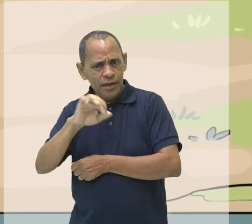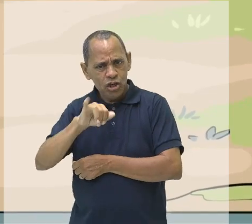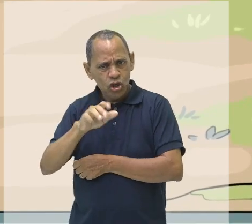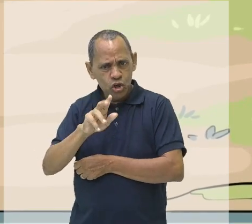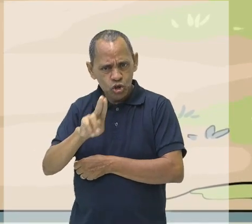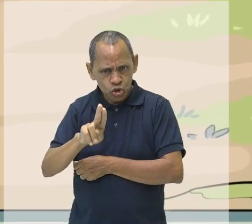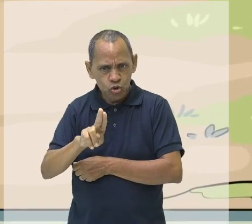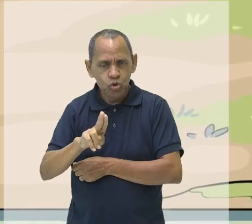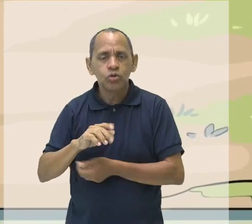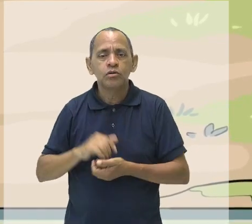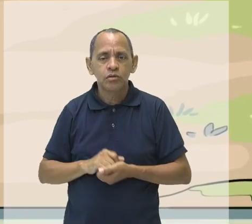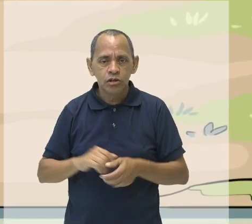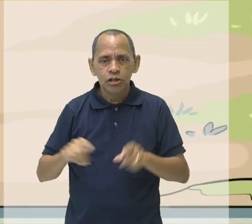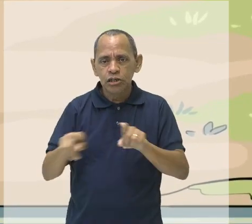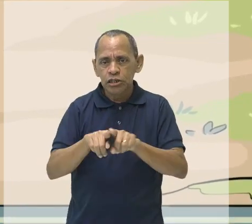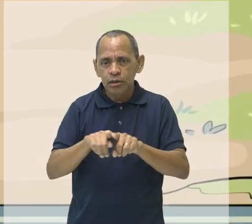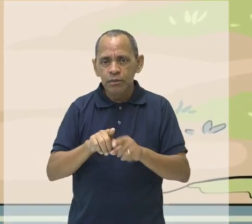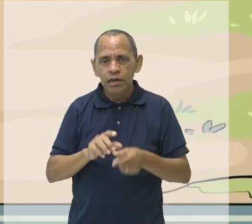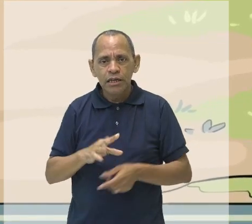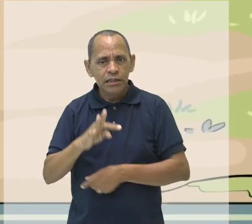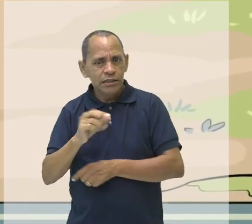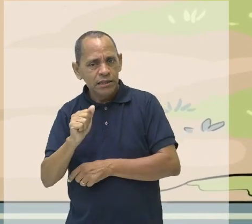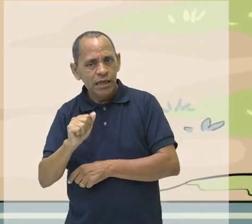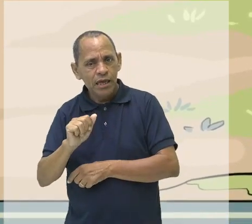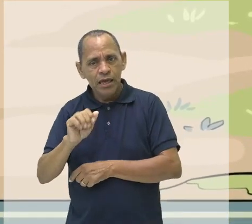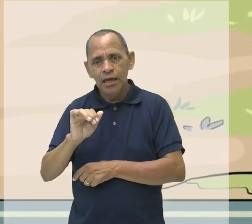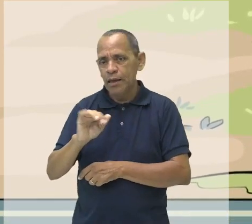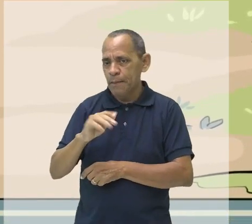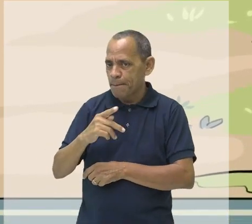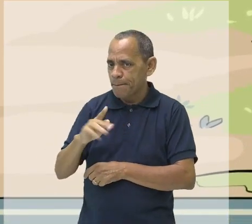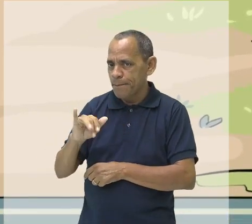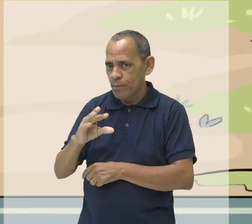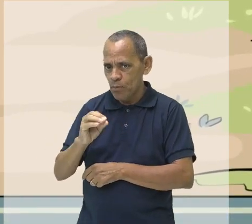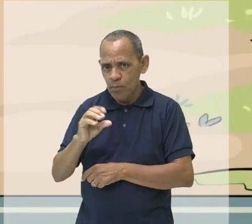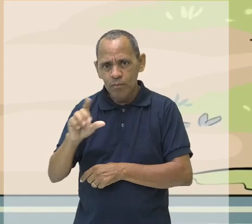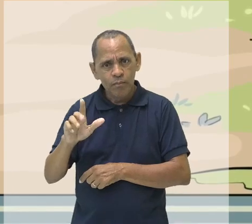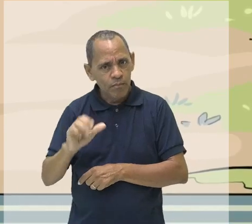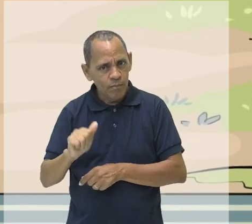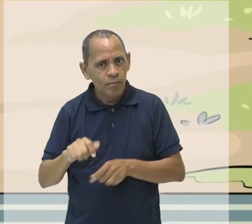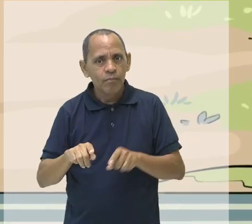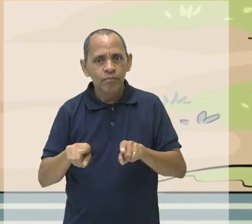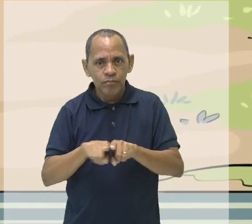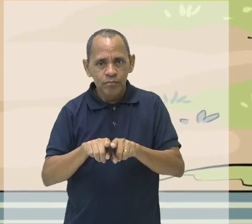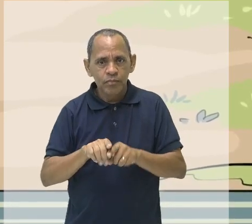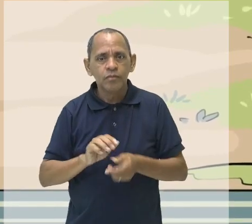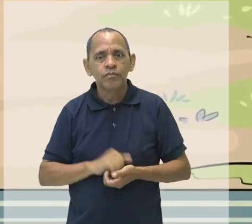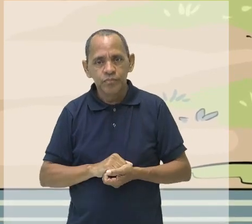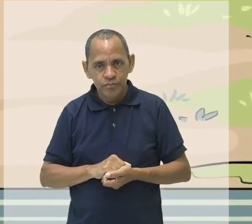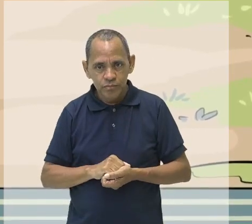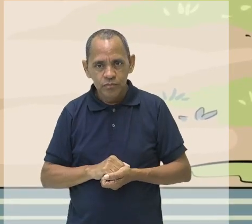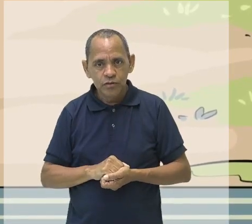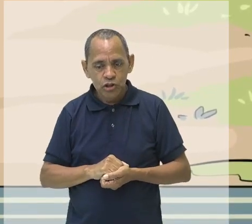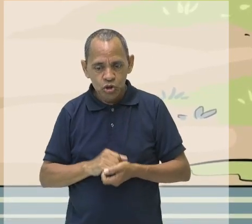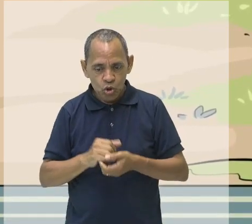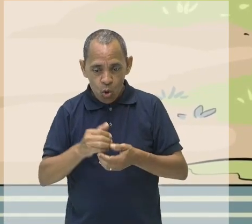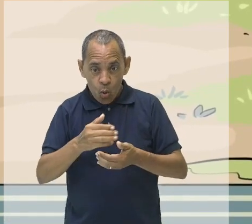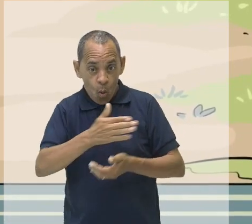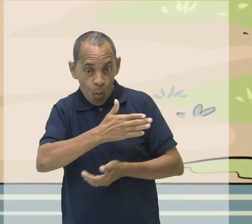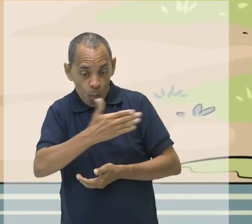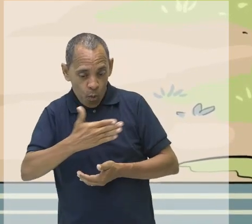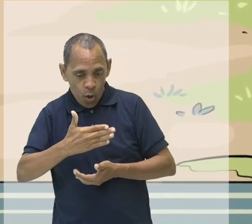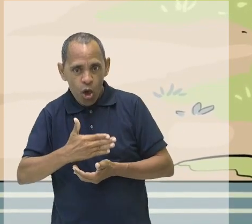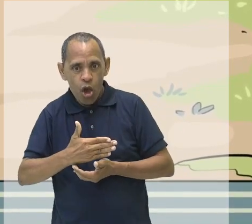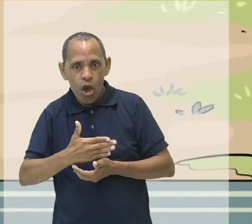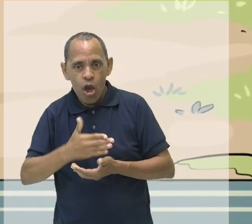com manteiga derretida? Um tambaquizão assado com limão e um pirãozinho,